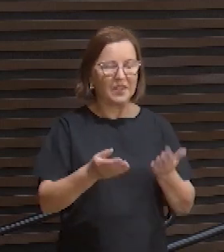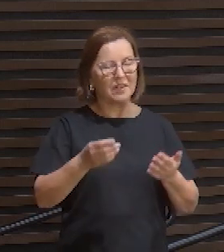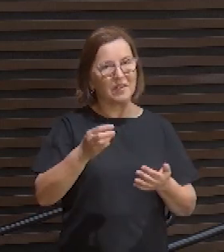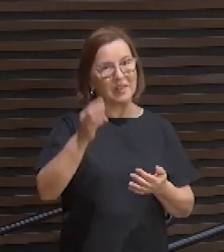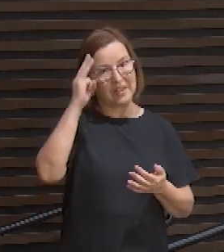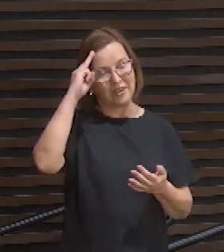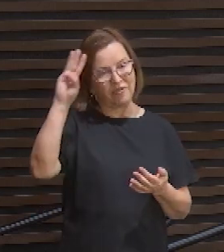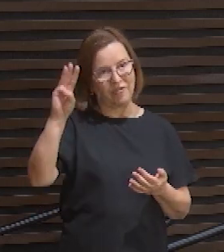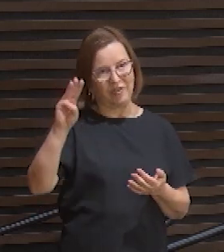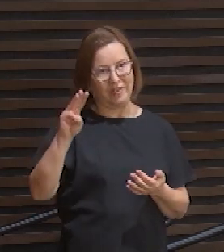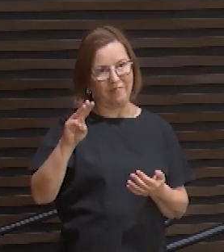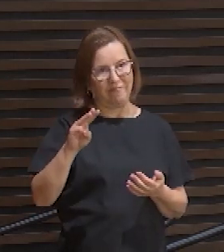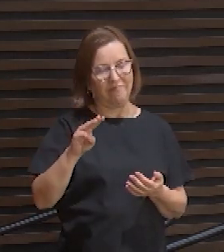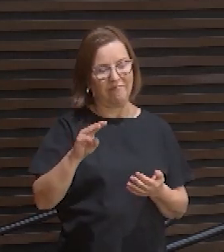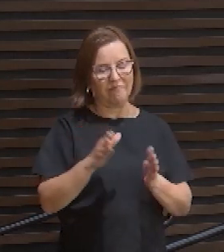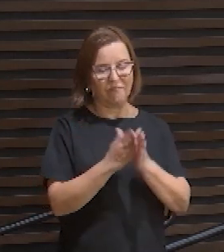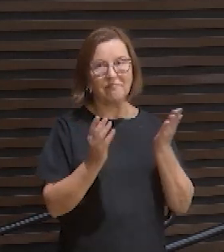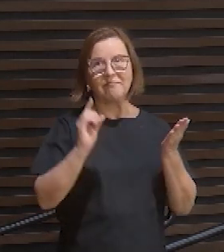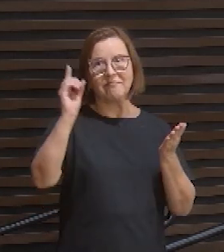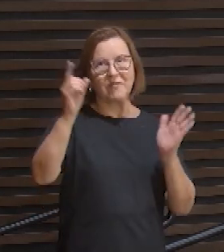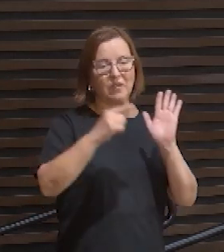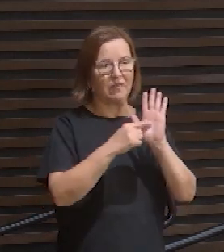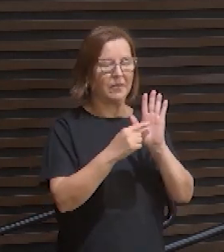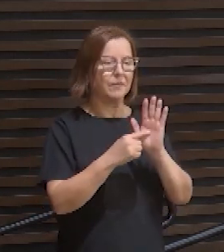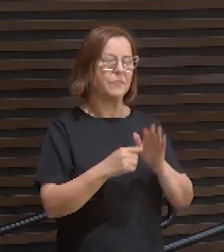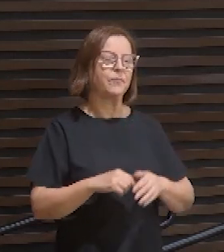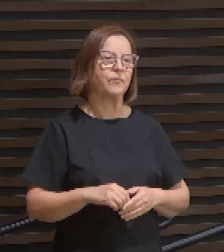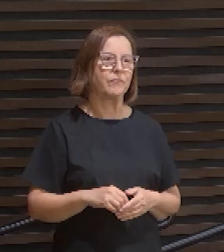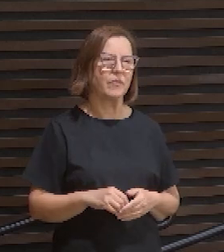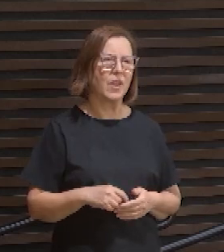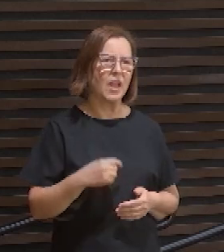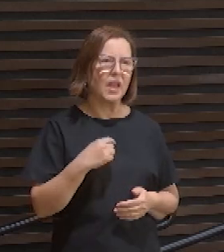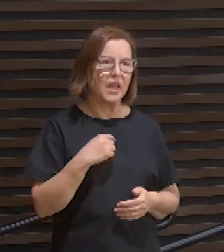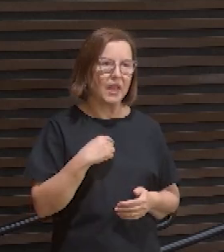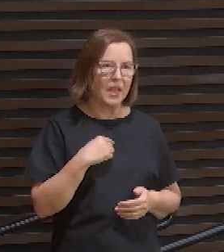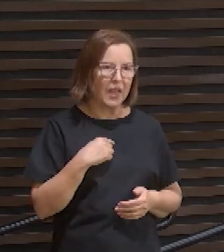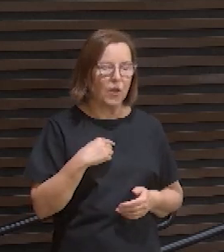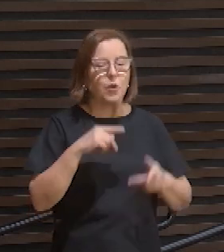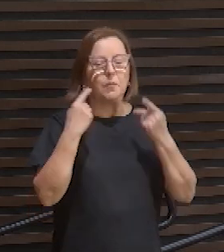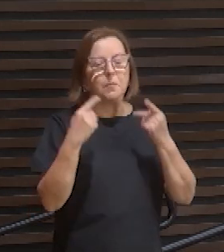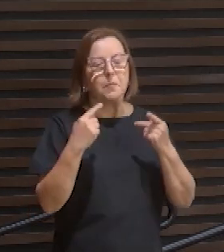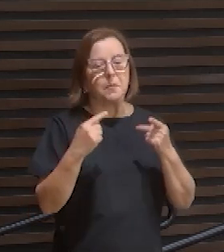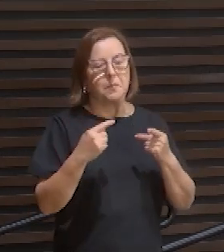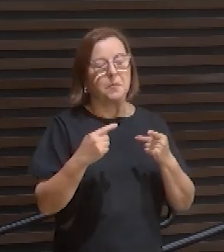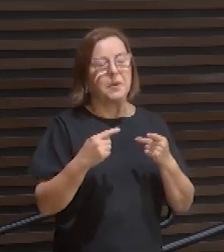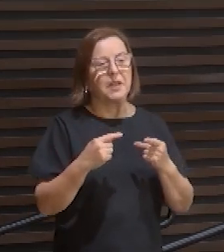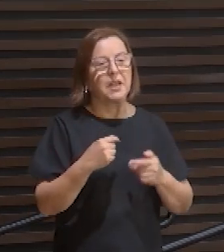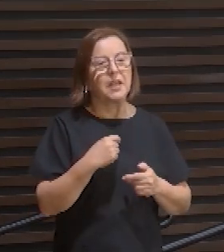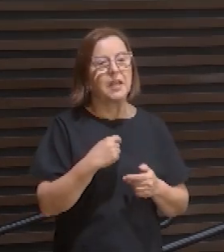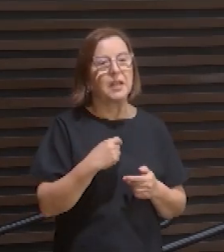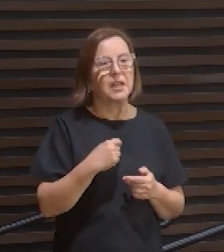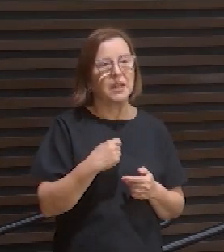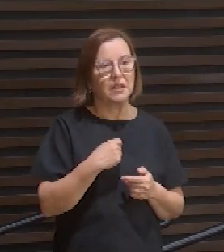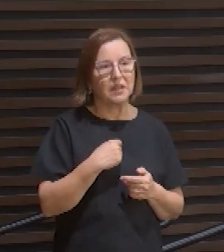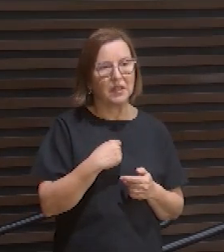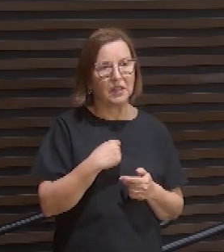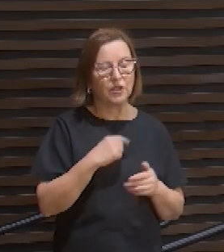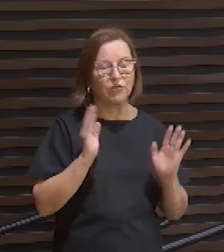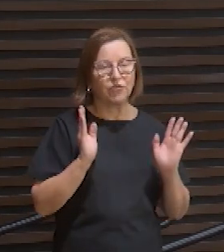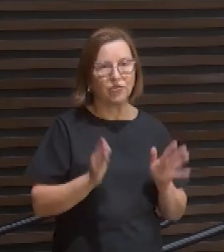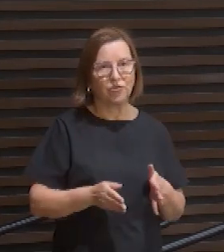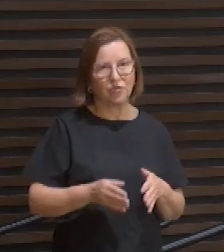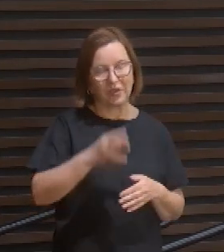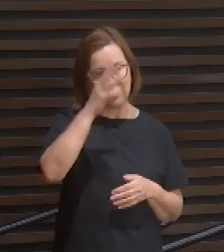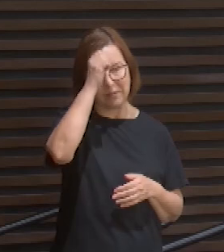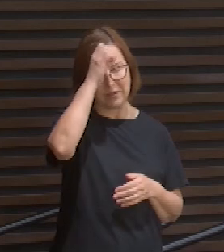Escrituras. É legal que ele começa dizendo assim, eu vos entreguei o que eu também recebi. Vocês conhecem a corrida de revezamento.